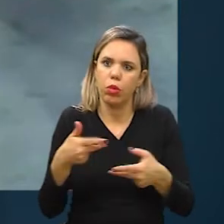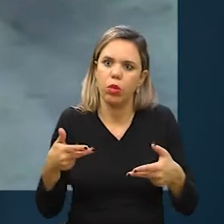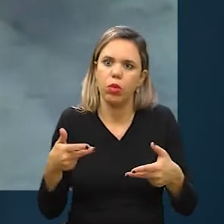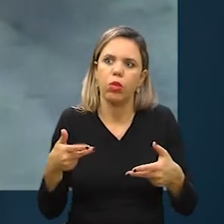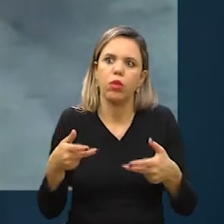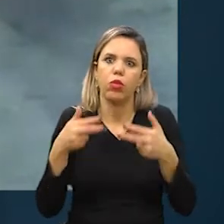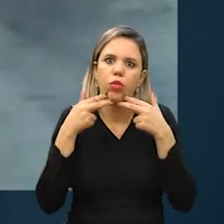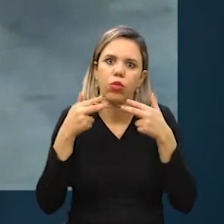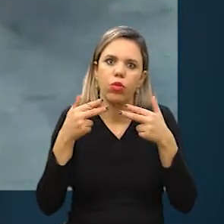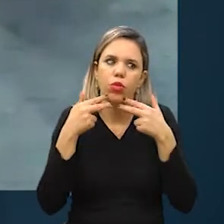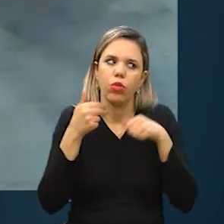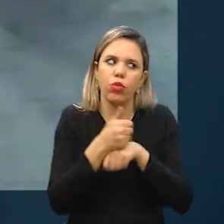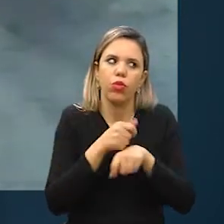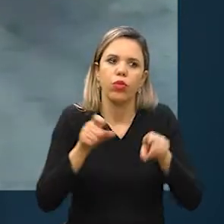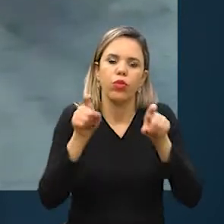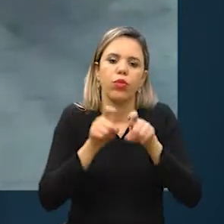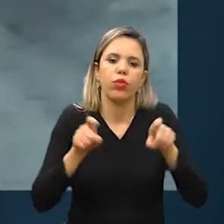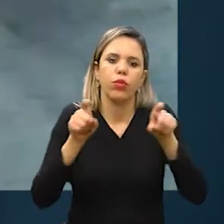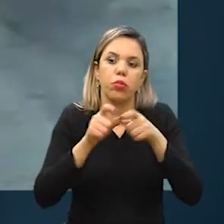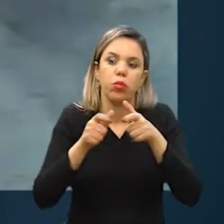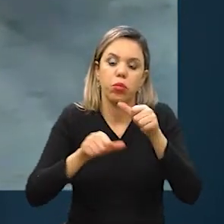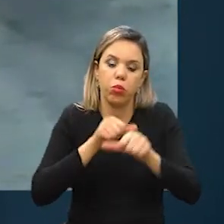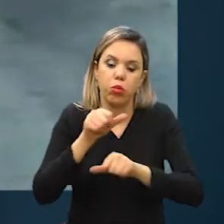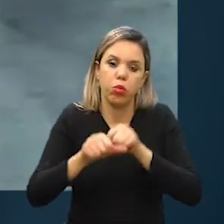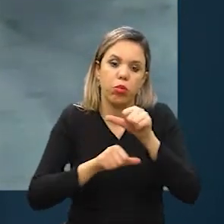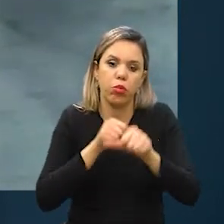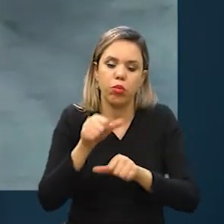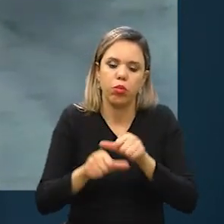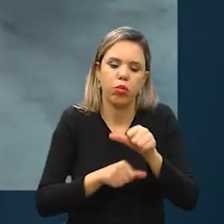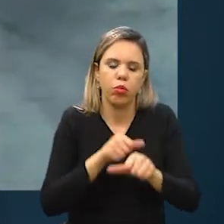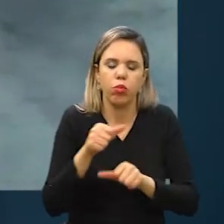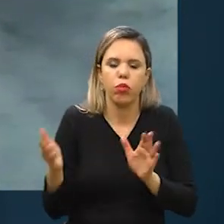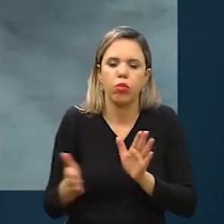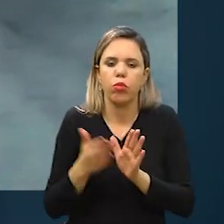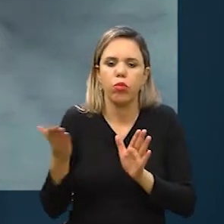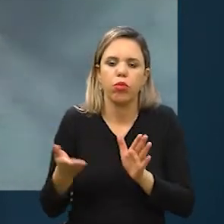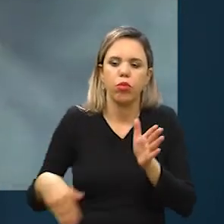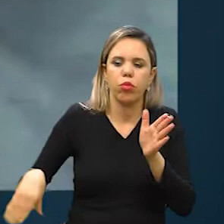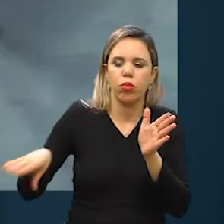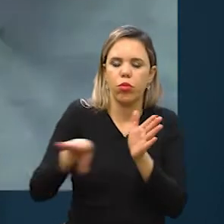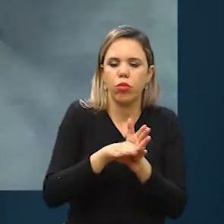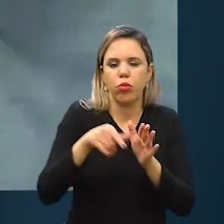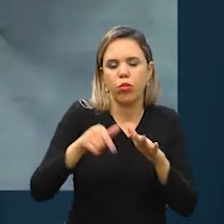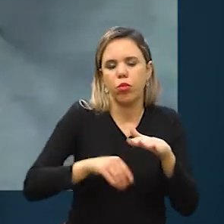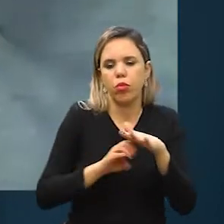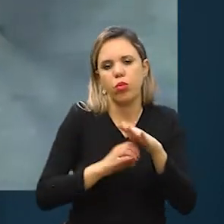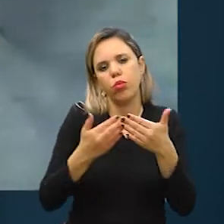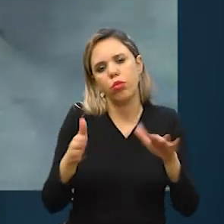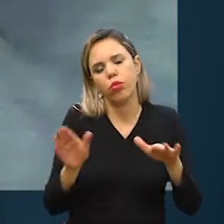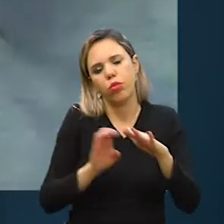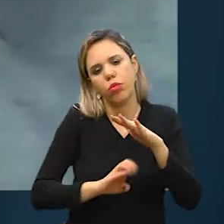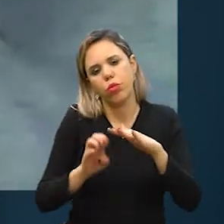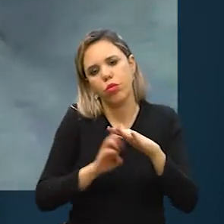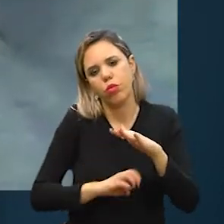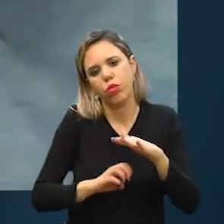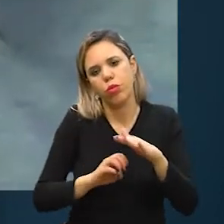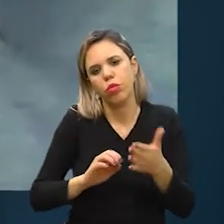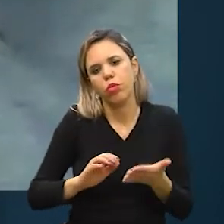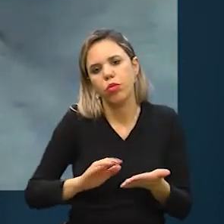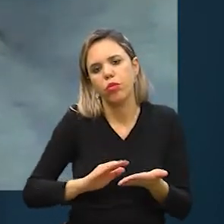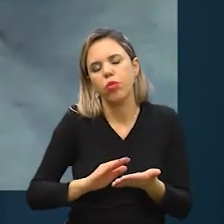mudado de lugar. A área de informática estava mudando, porque os fabricantes chegando aqui no Brasil mataram o mercado